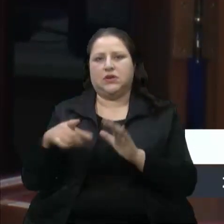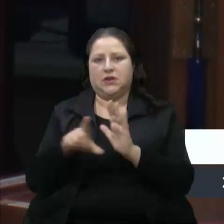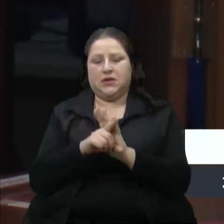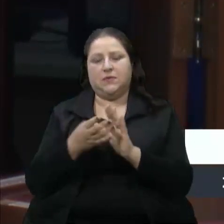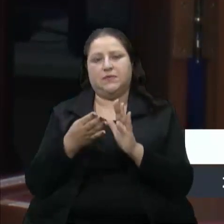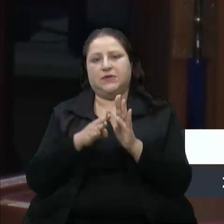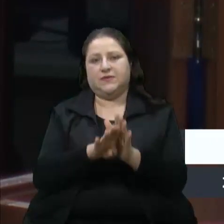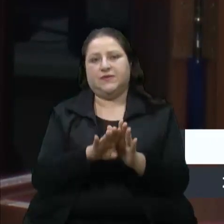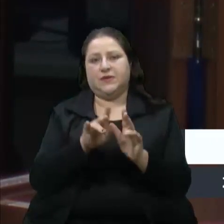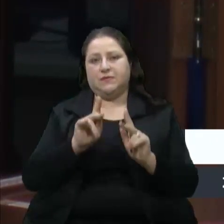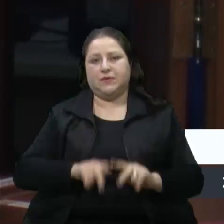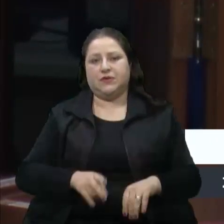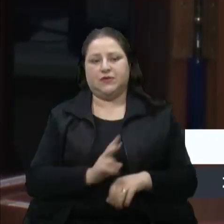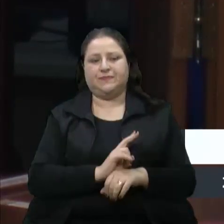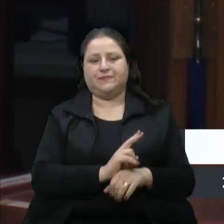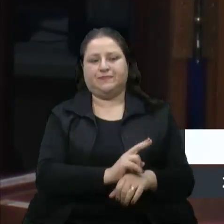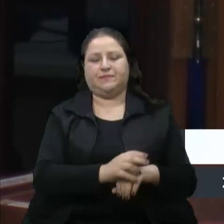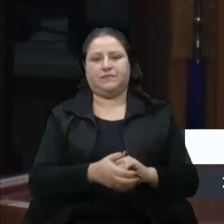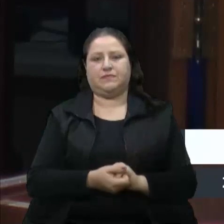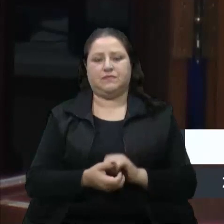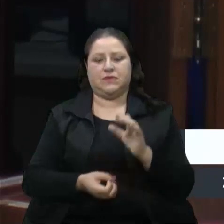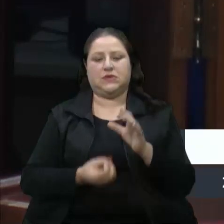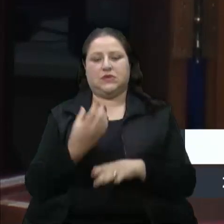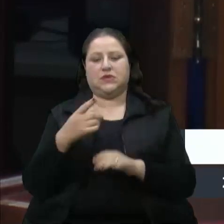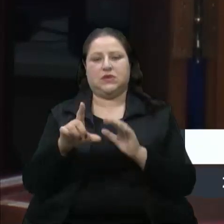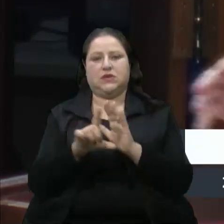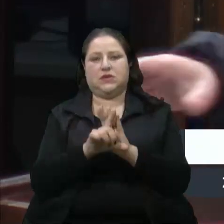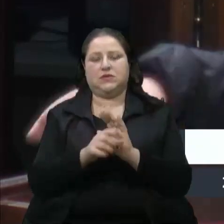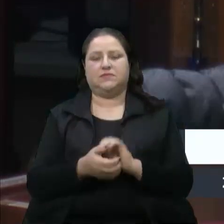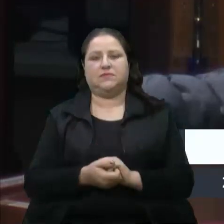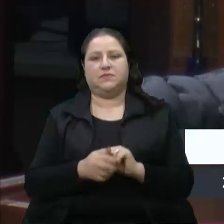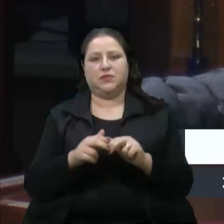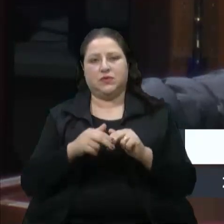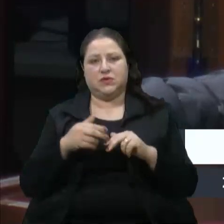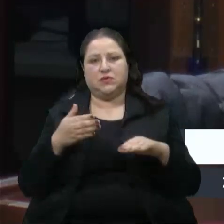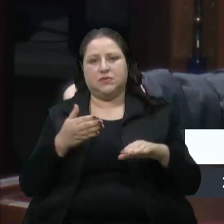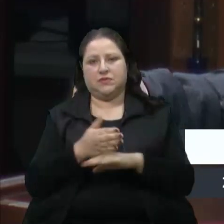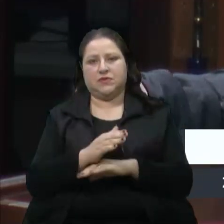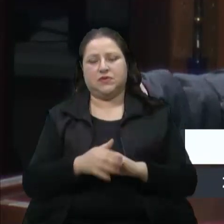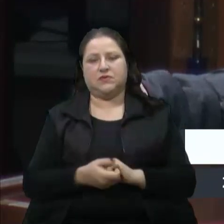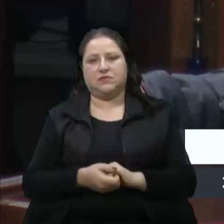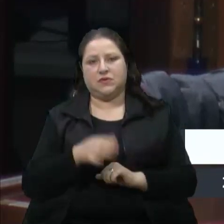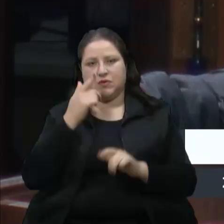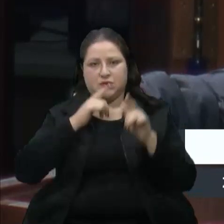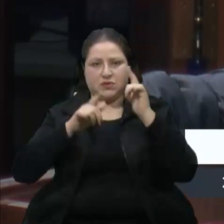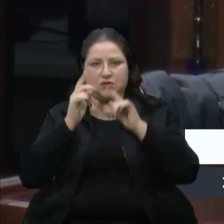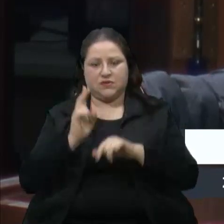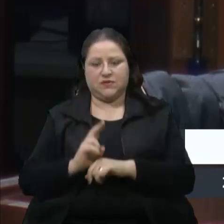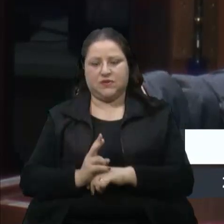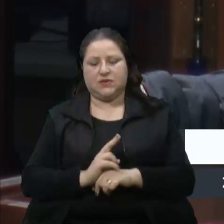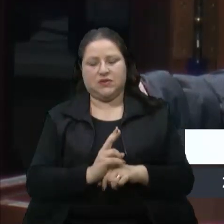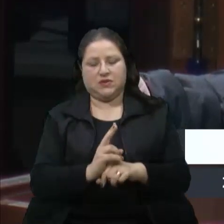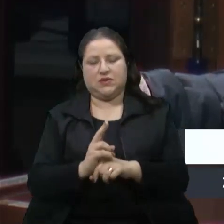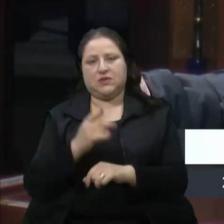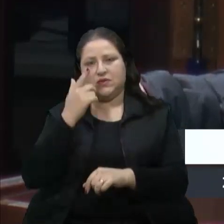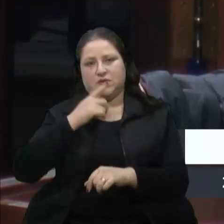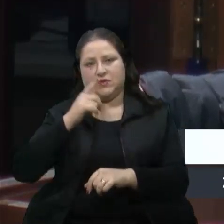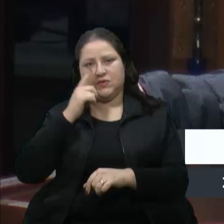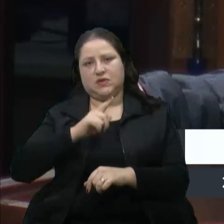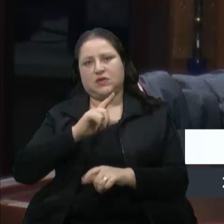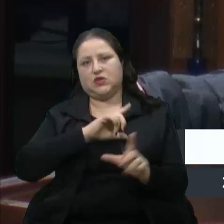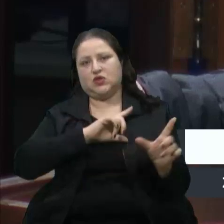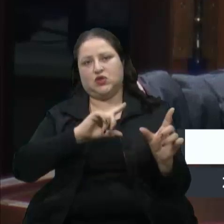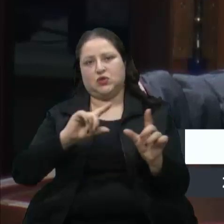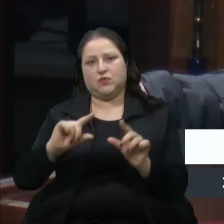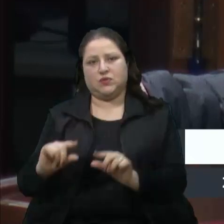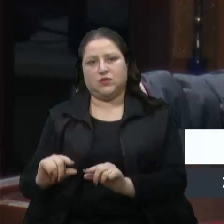está fiscalizando. Então, vamos criar uma lei, né, através da aprovação, para que possa fiscalizar e que possa inibir,